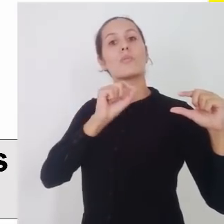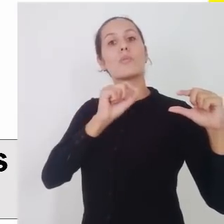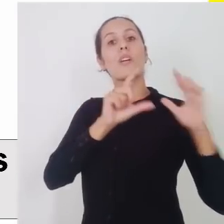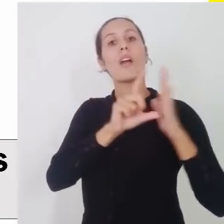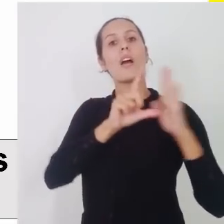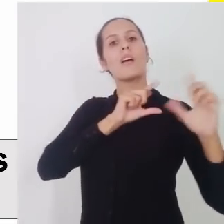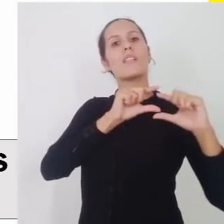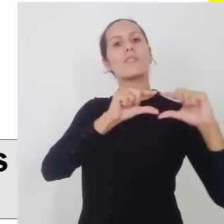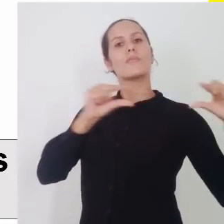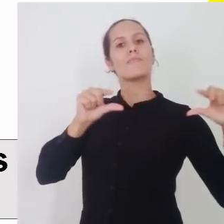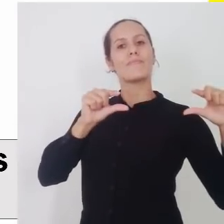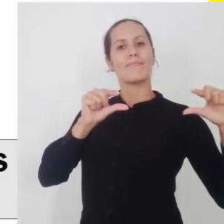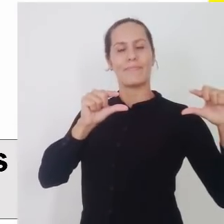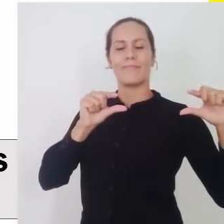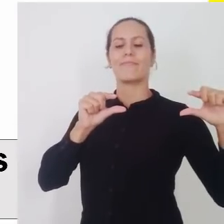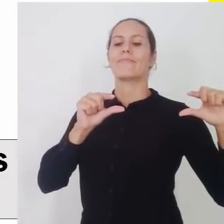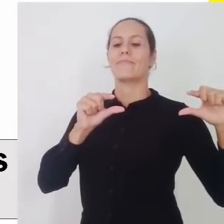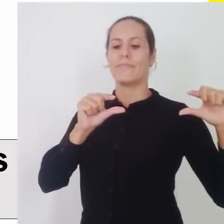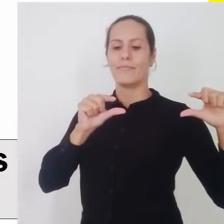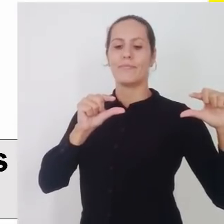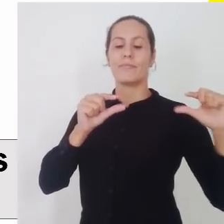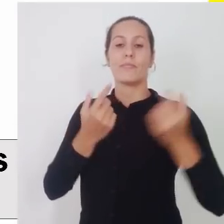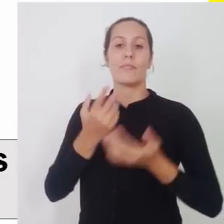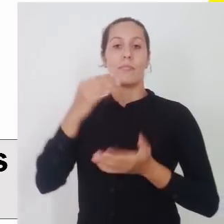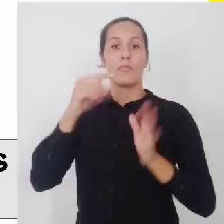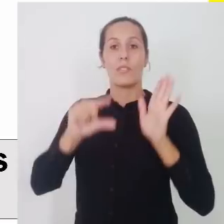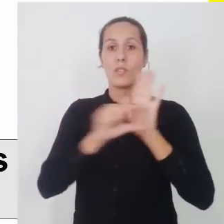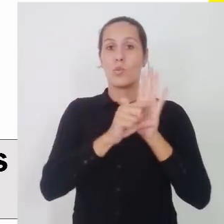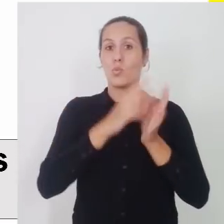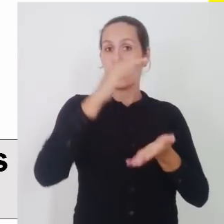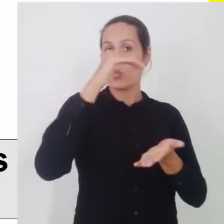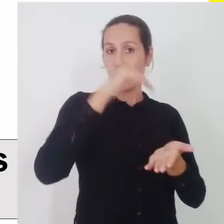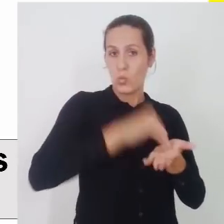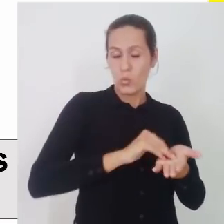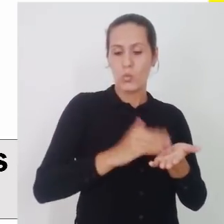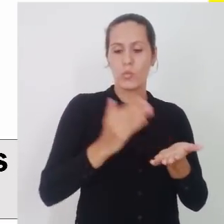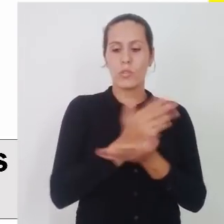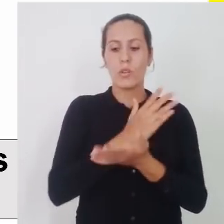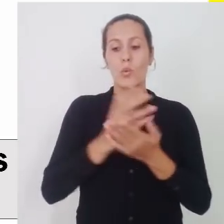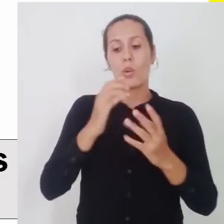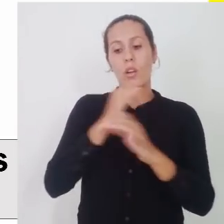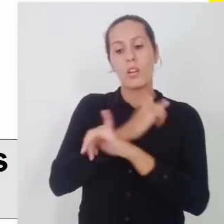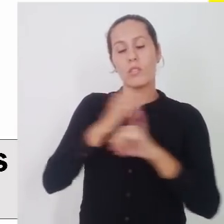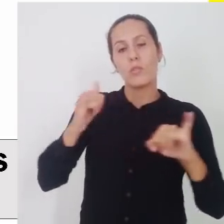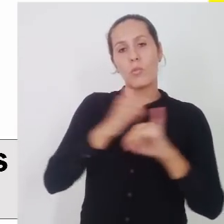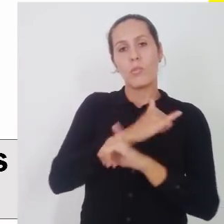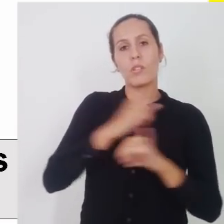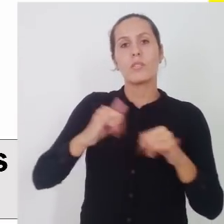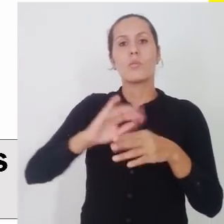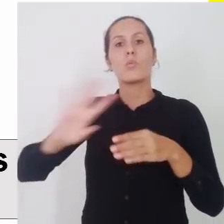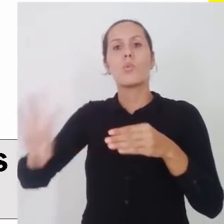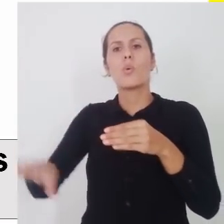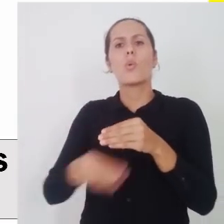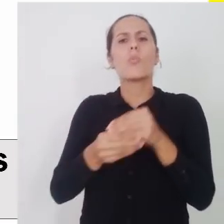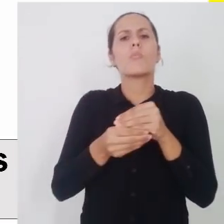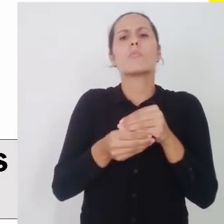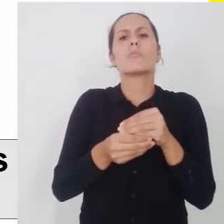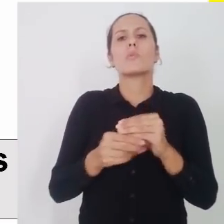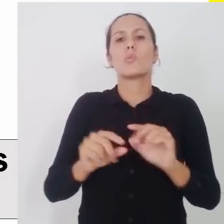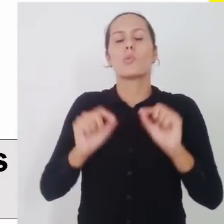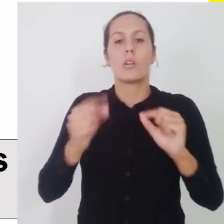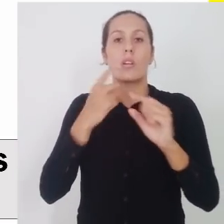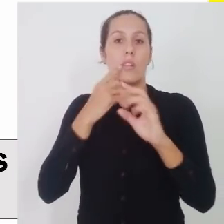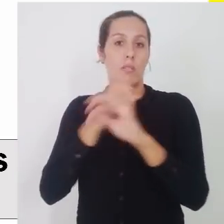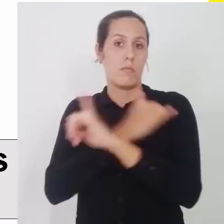da higienização, já sabe o porquê das escolas estarem sendo higienizadas, e aí as informações complementares ficam por conta da quantidade